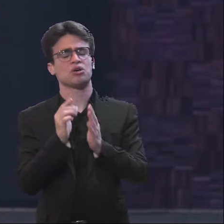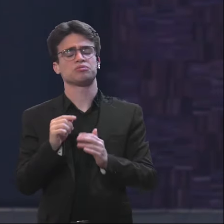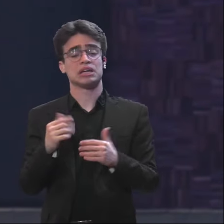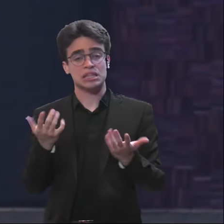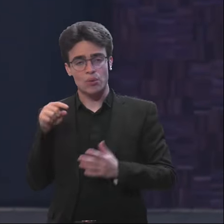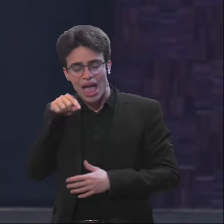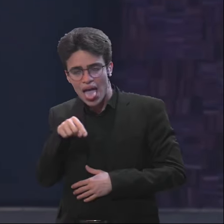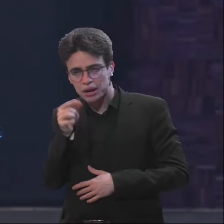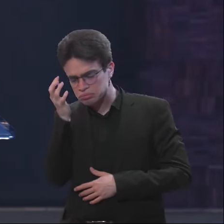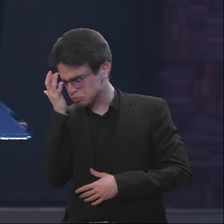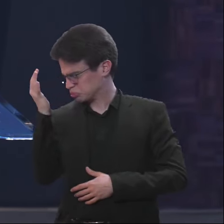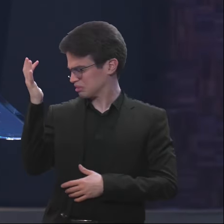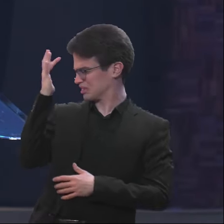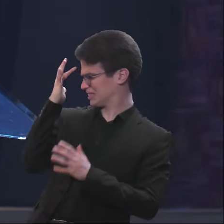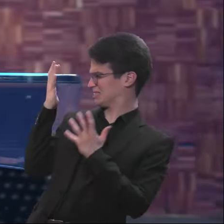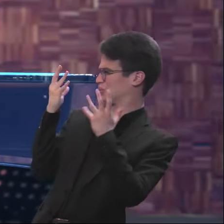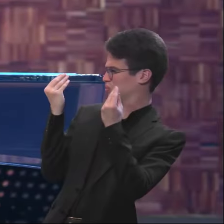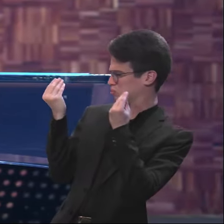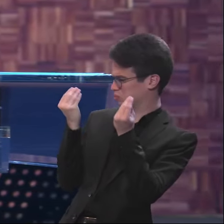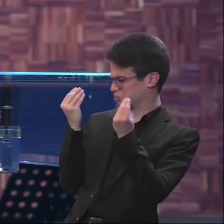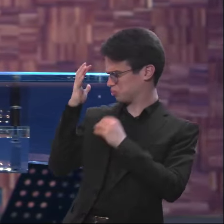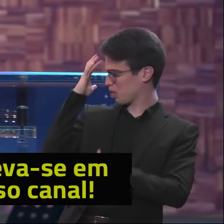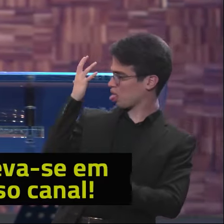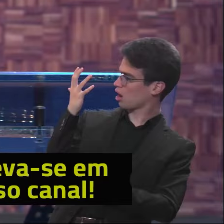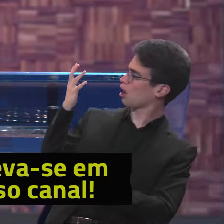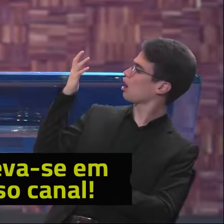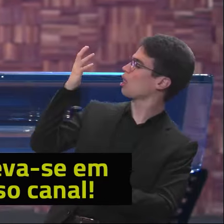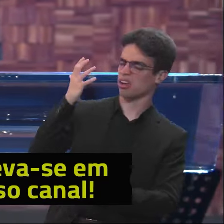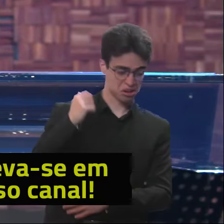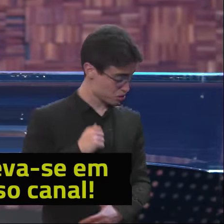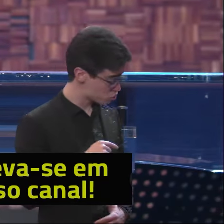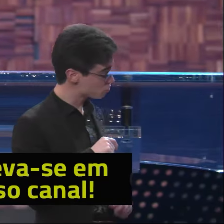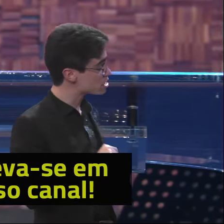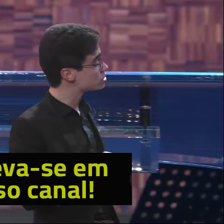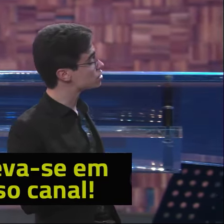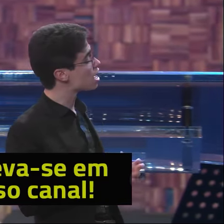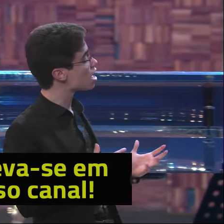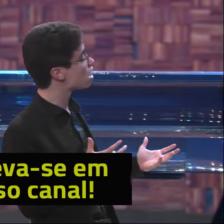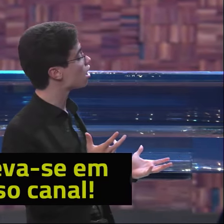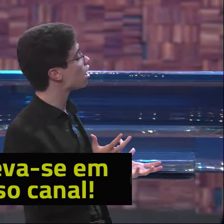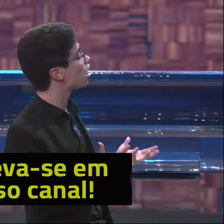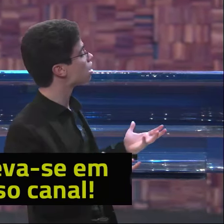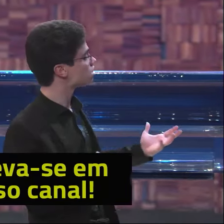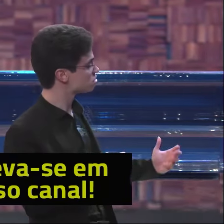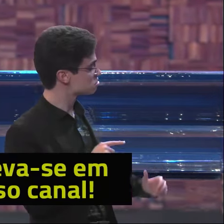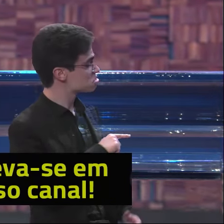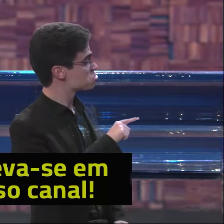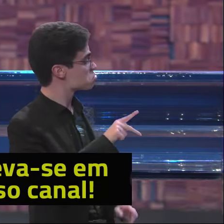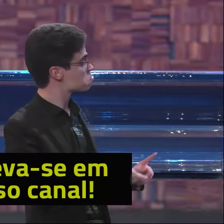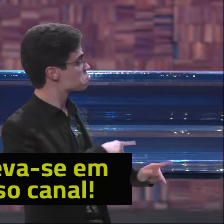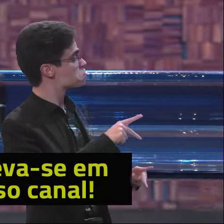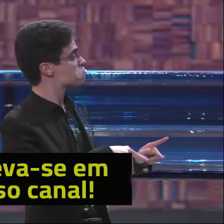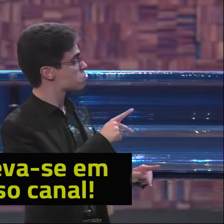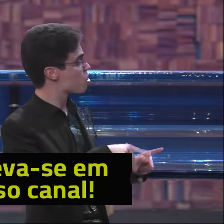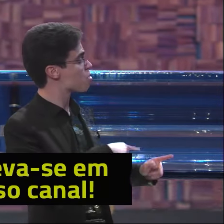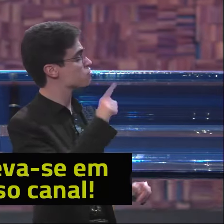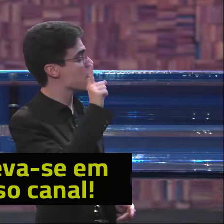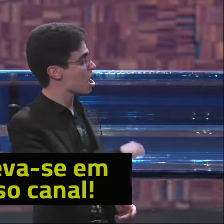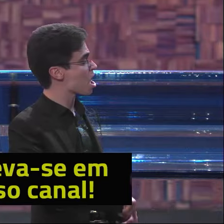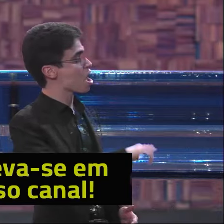na sua mente. O que você está fazendo aqui? Esse povo, tudo um bando de